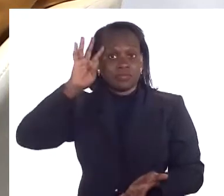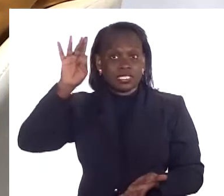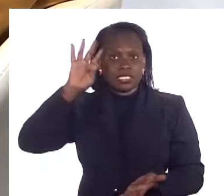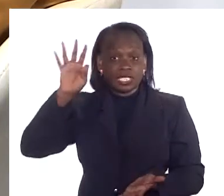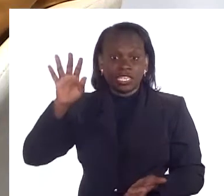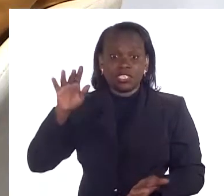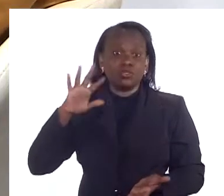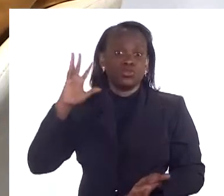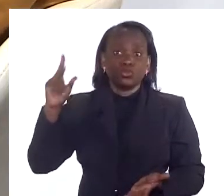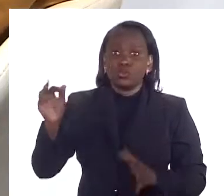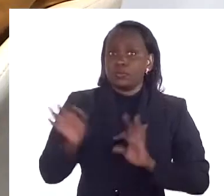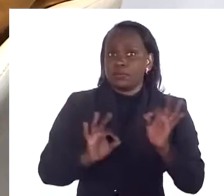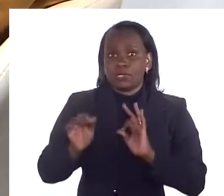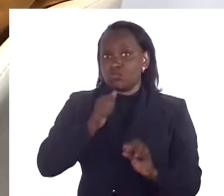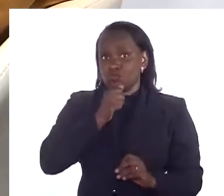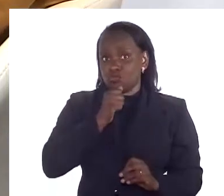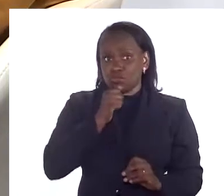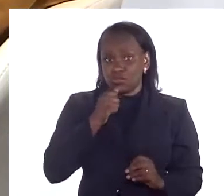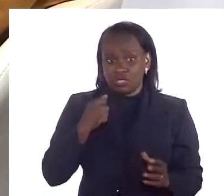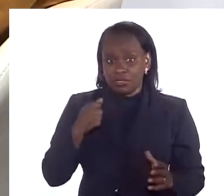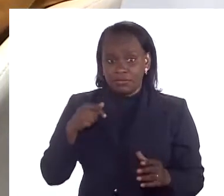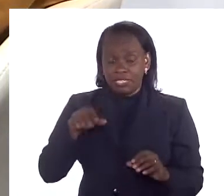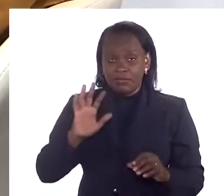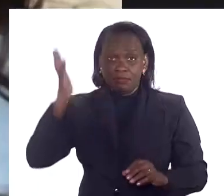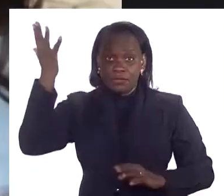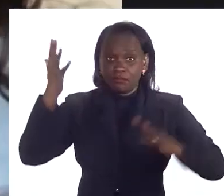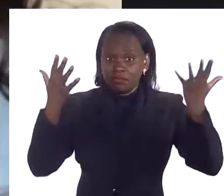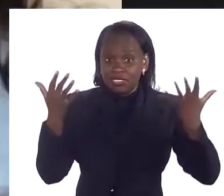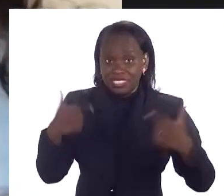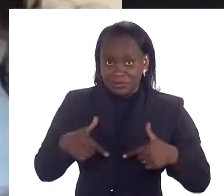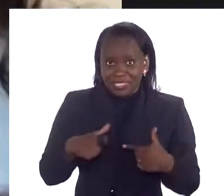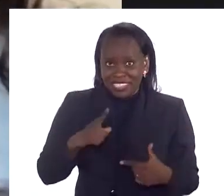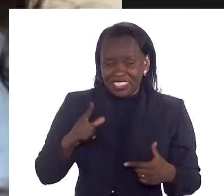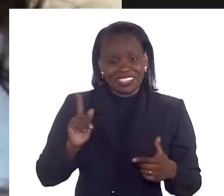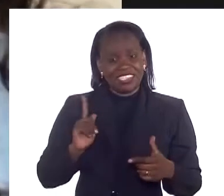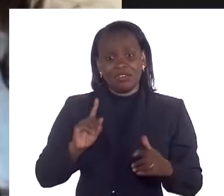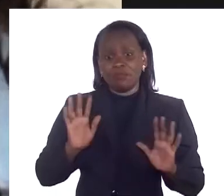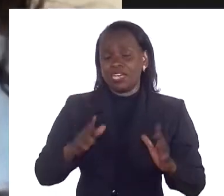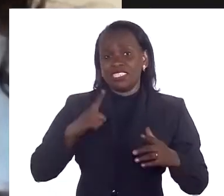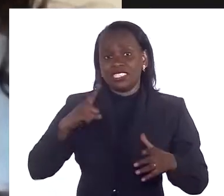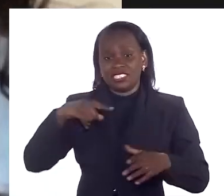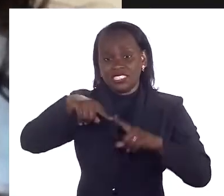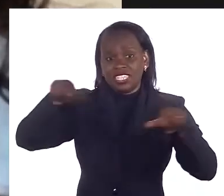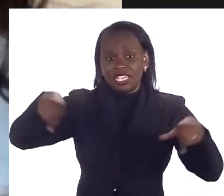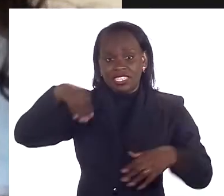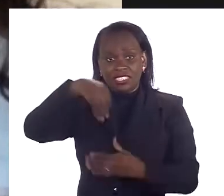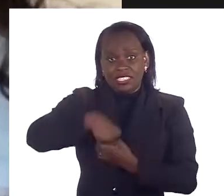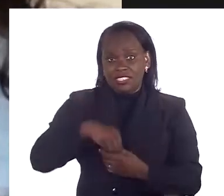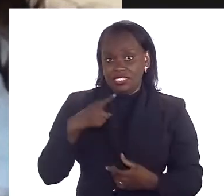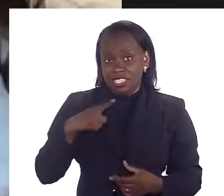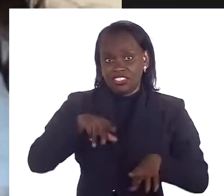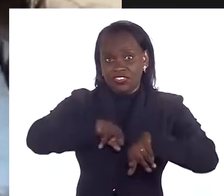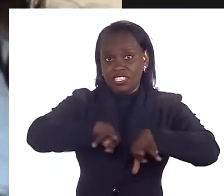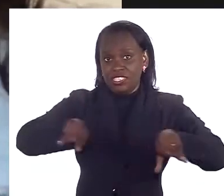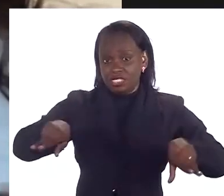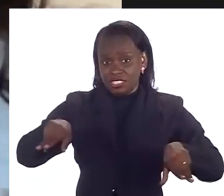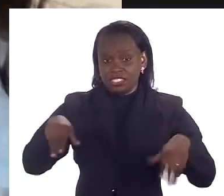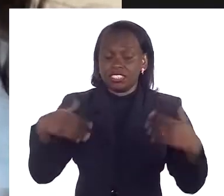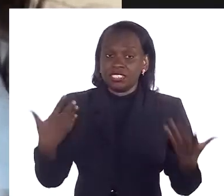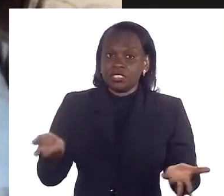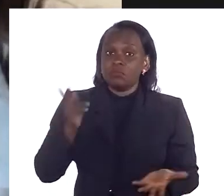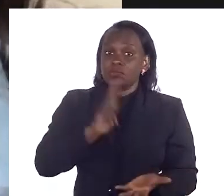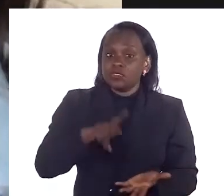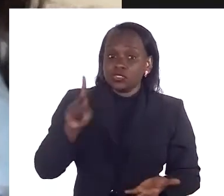for parar para pensar, ninguém se preparou para trabalhar com a diversidade, mas a diversidade está dentro da sala de aula. E eu,